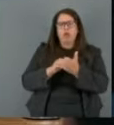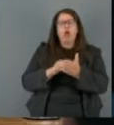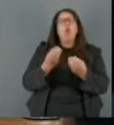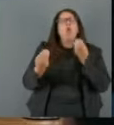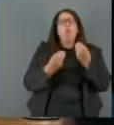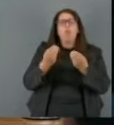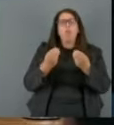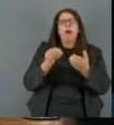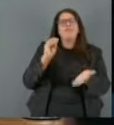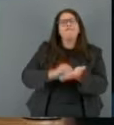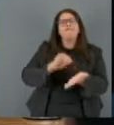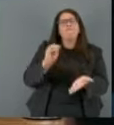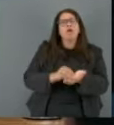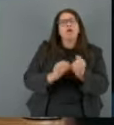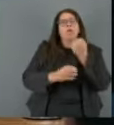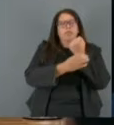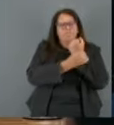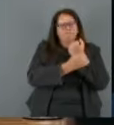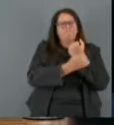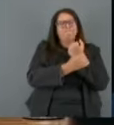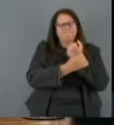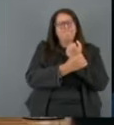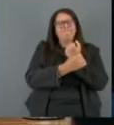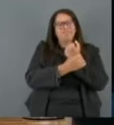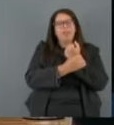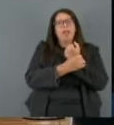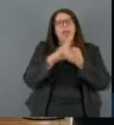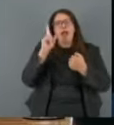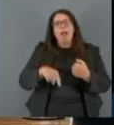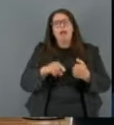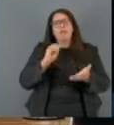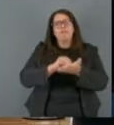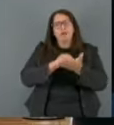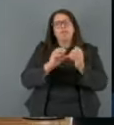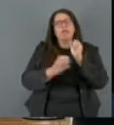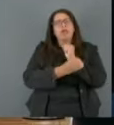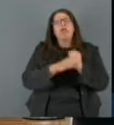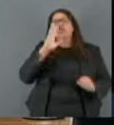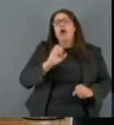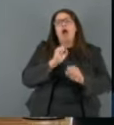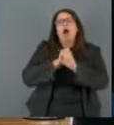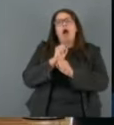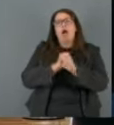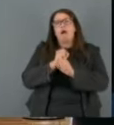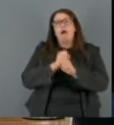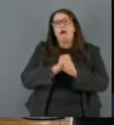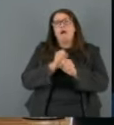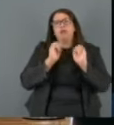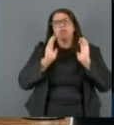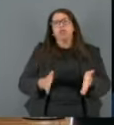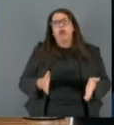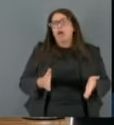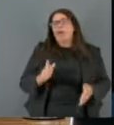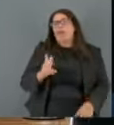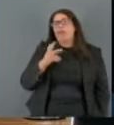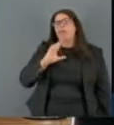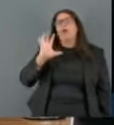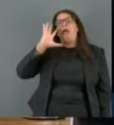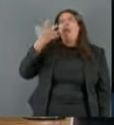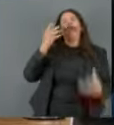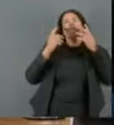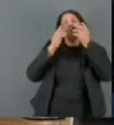Vossa Excelência disse muito bem que é uma insegurança que vem de décadas. Não é uma bala de prata que vai